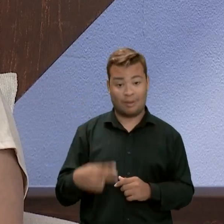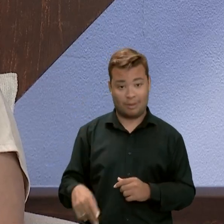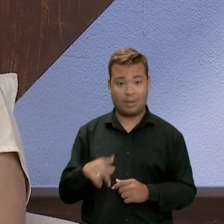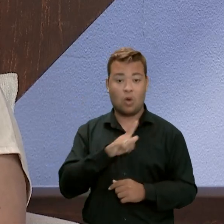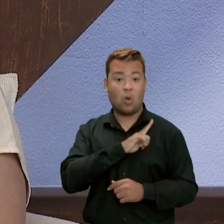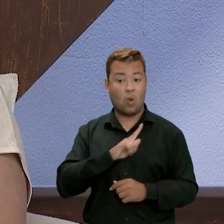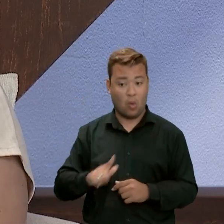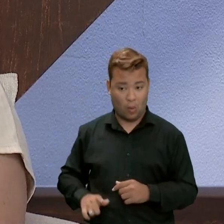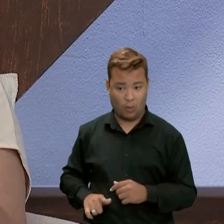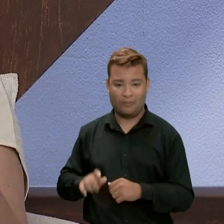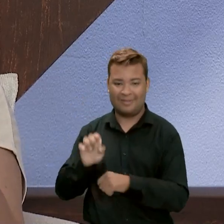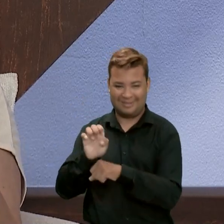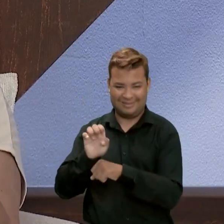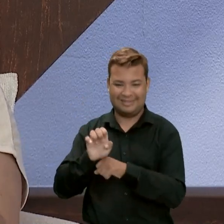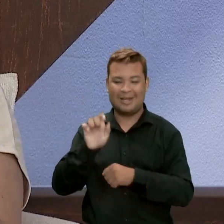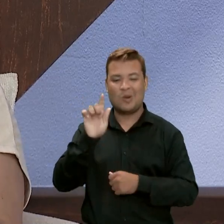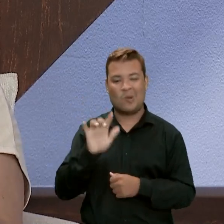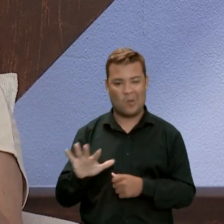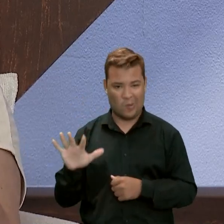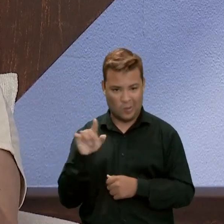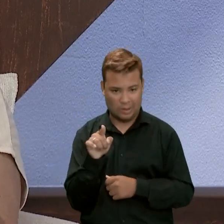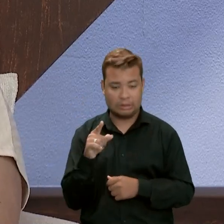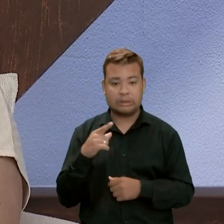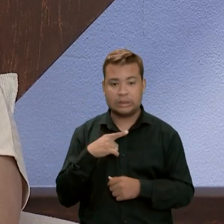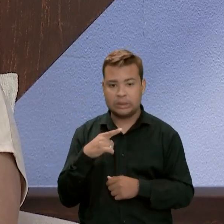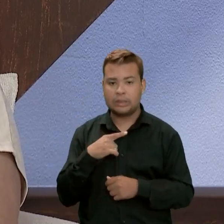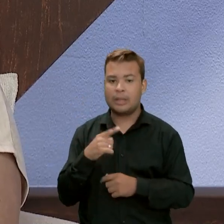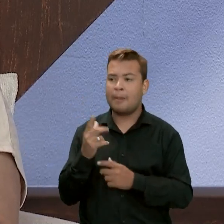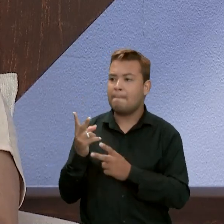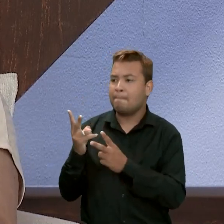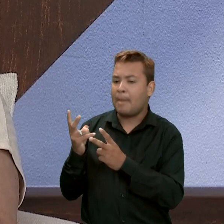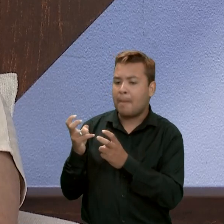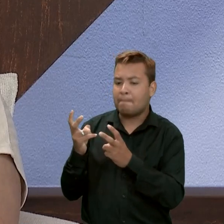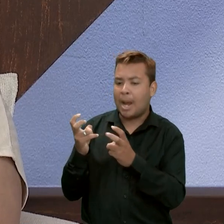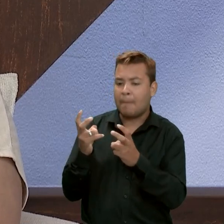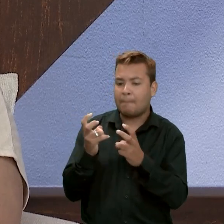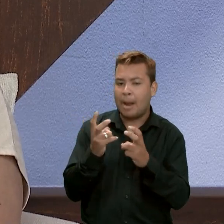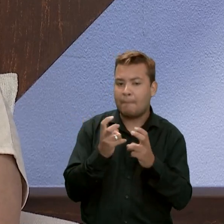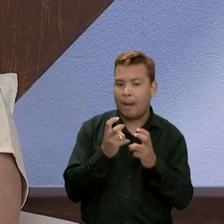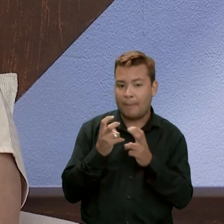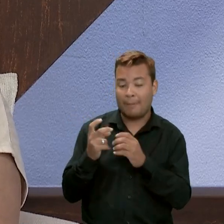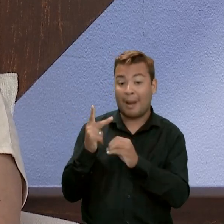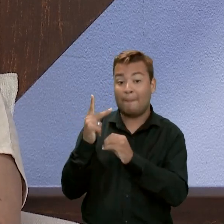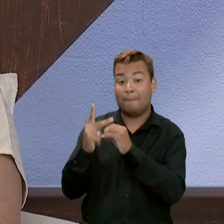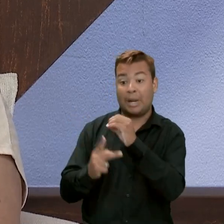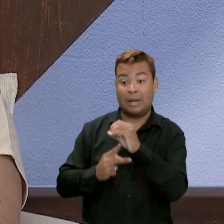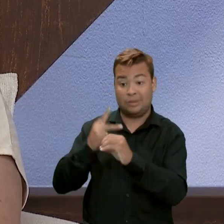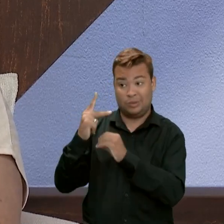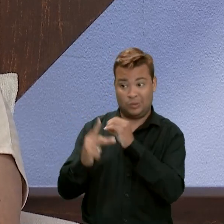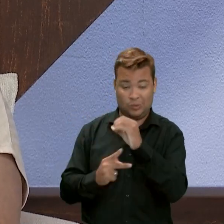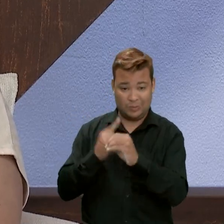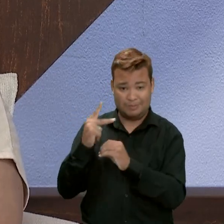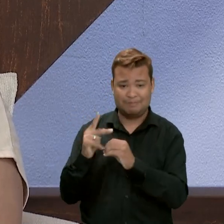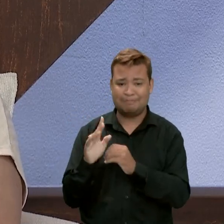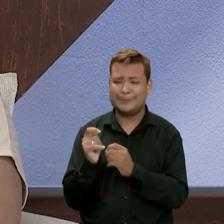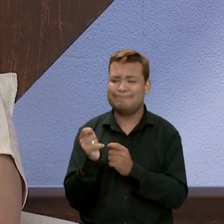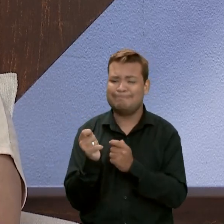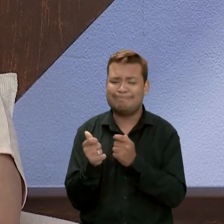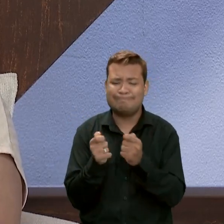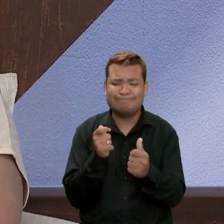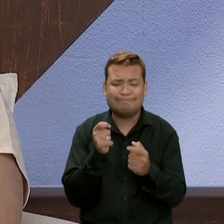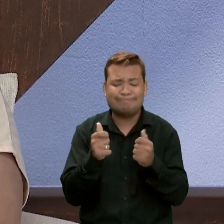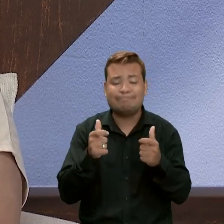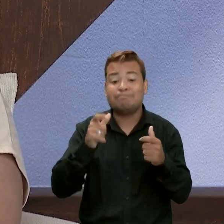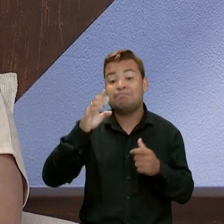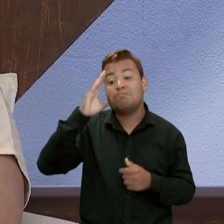têm também uns medidores de partículas, mas eles são muito poucos, eles estão praticamente localizados no